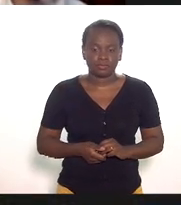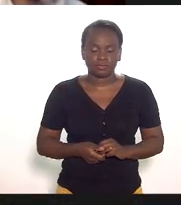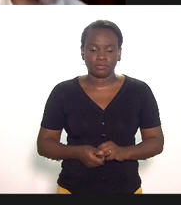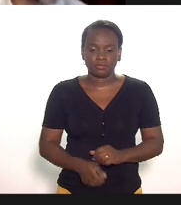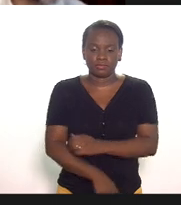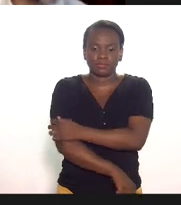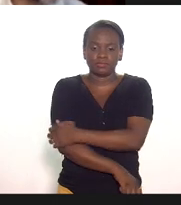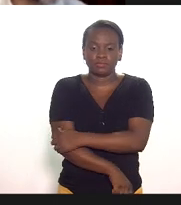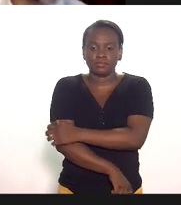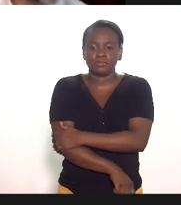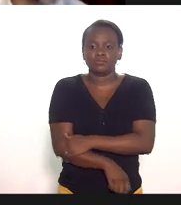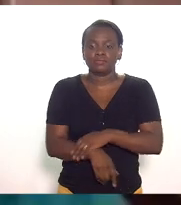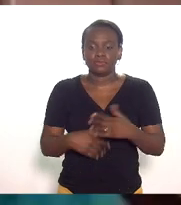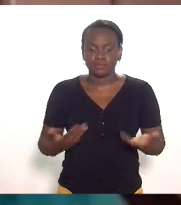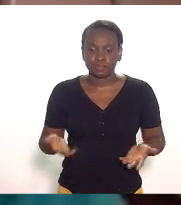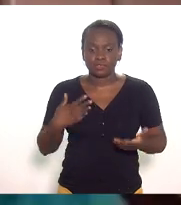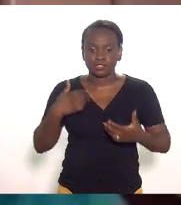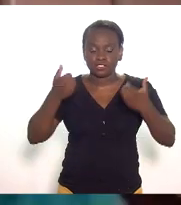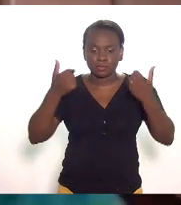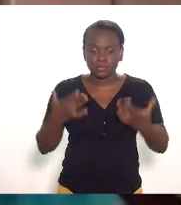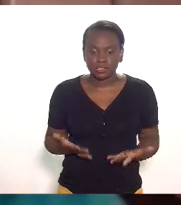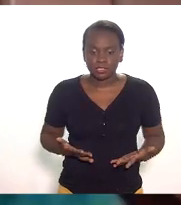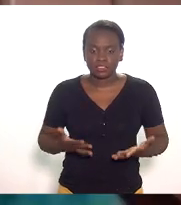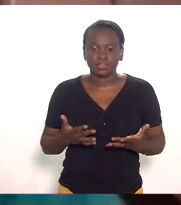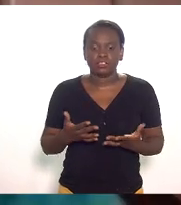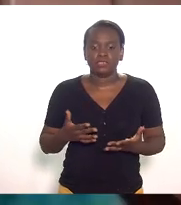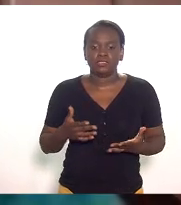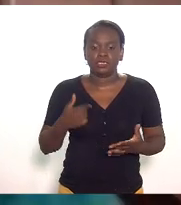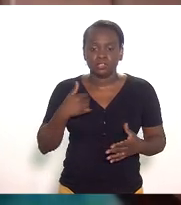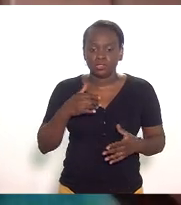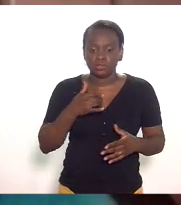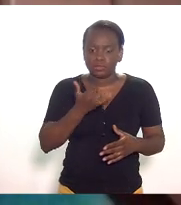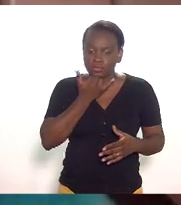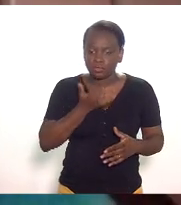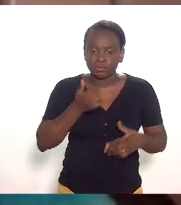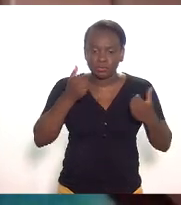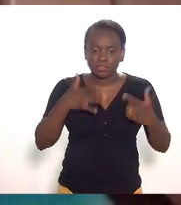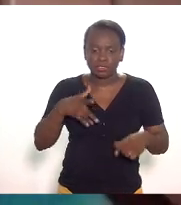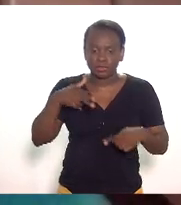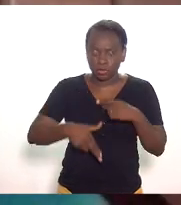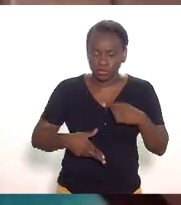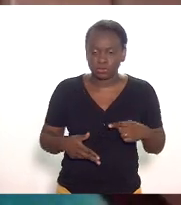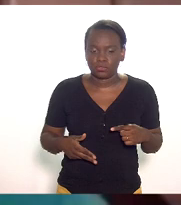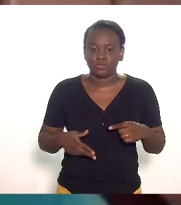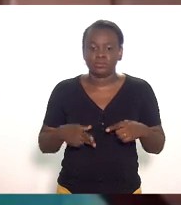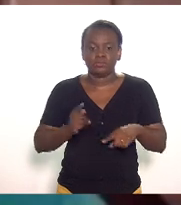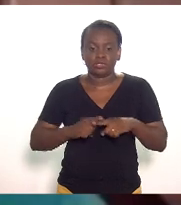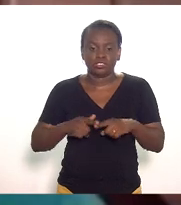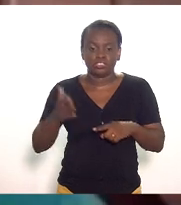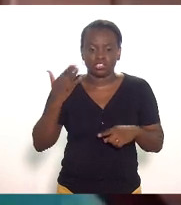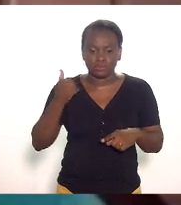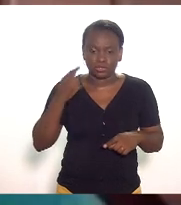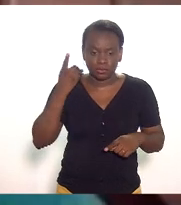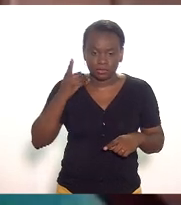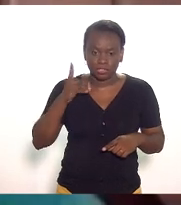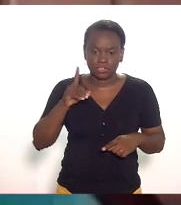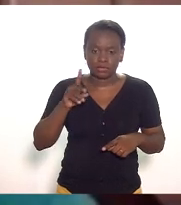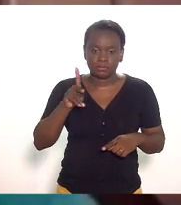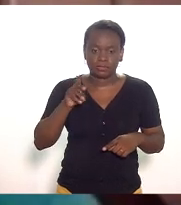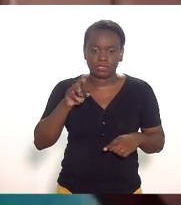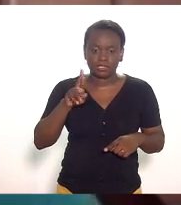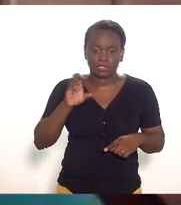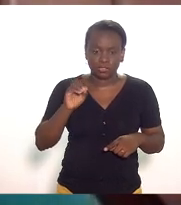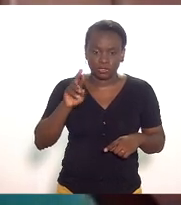Não, presidente, era só para me retratar da interrupção que eu fiz quando Vossa Excelência chamou o deputado Pedro